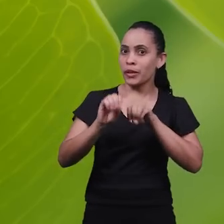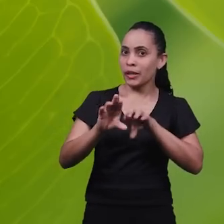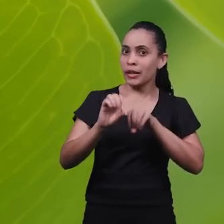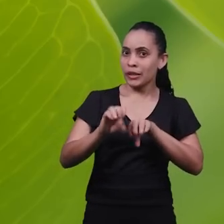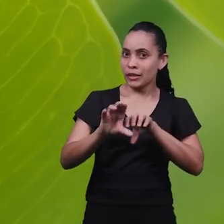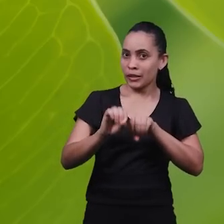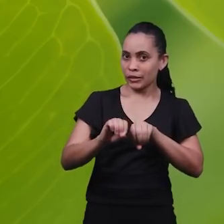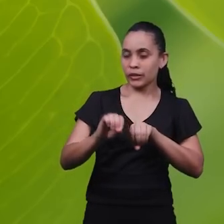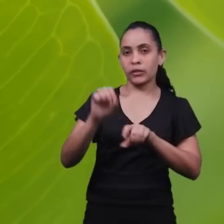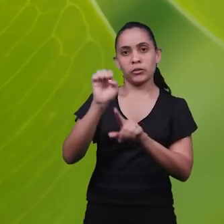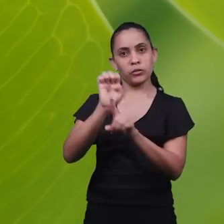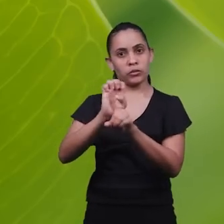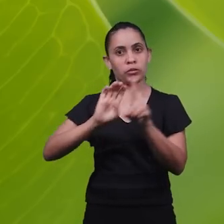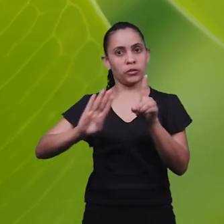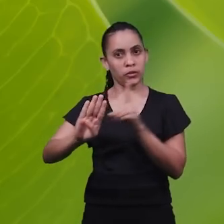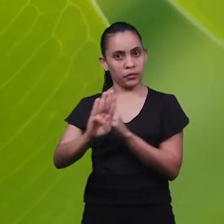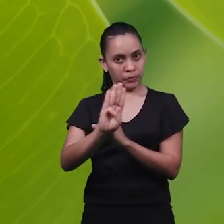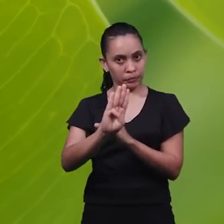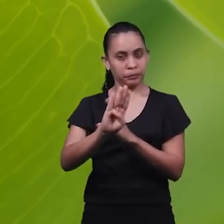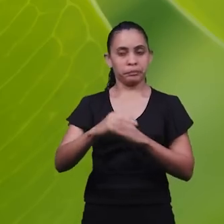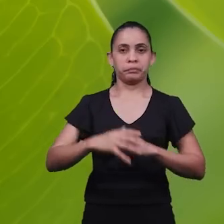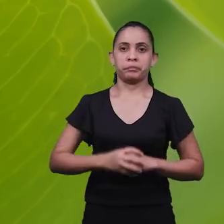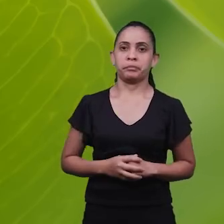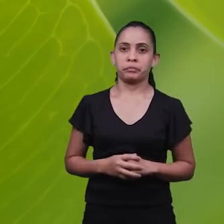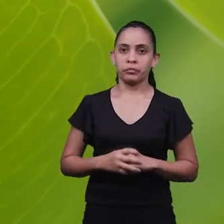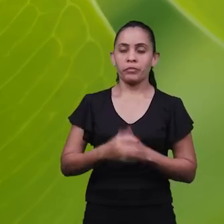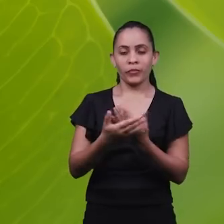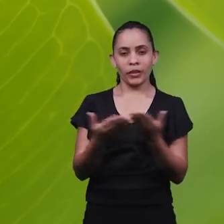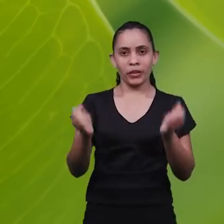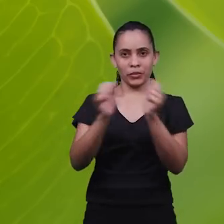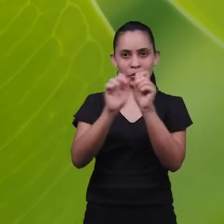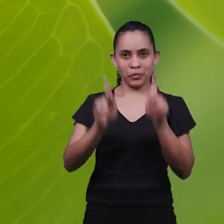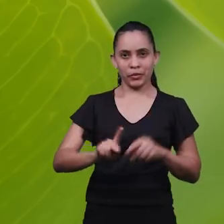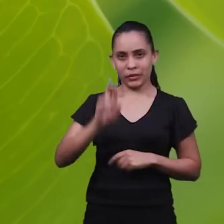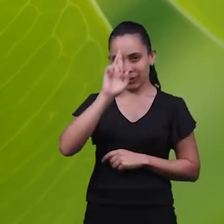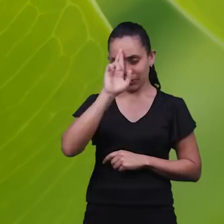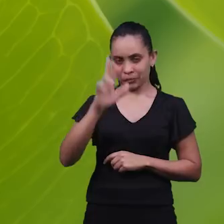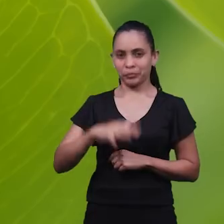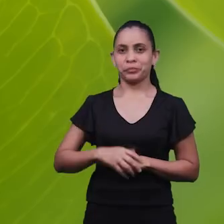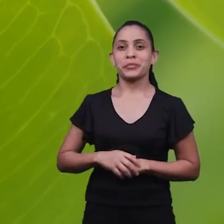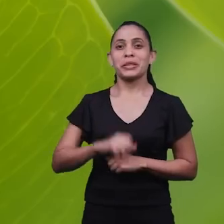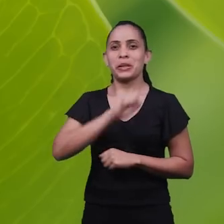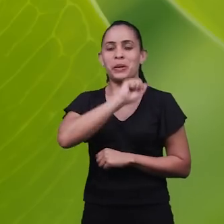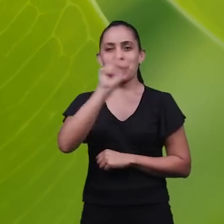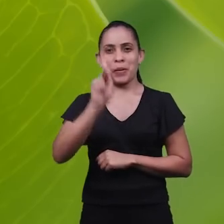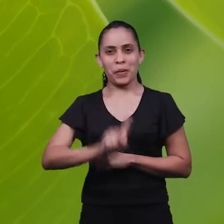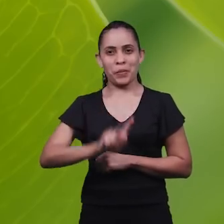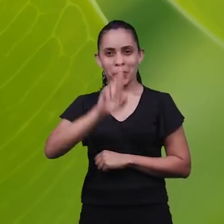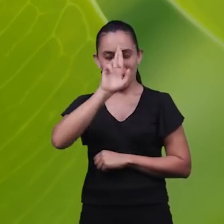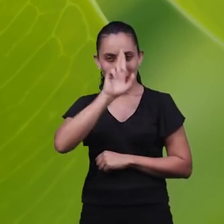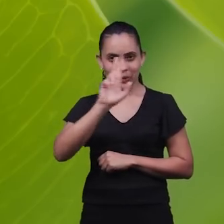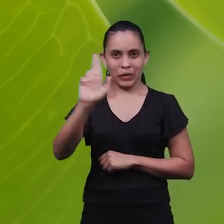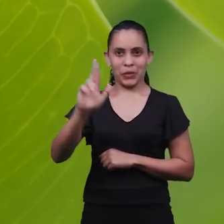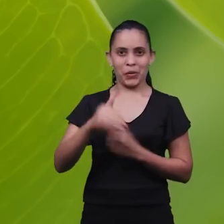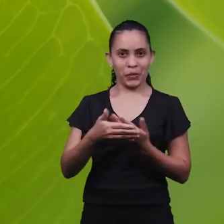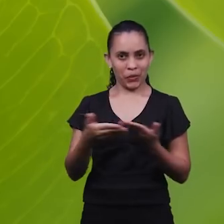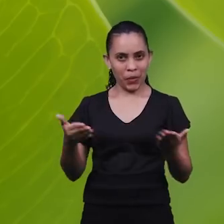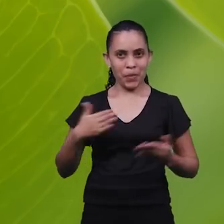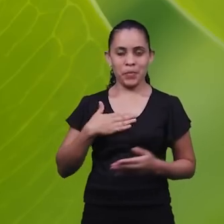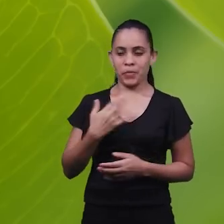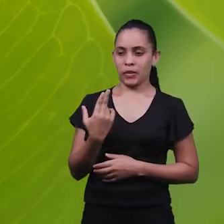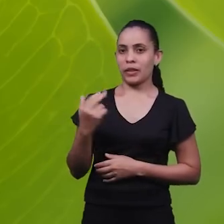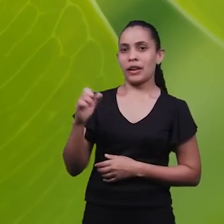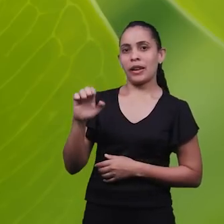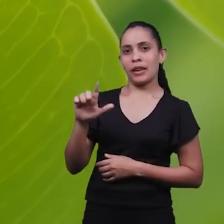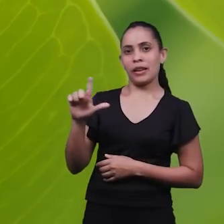são transmitidos nas escolas bíblicas dominicais. A todos a paz do Senhor. A paz do Senhor, irmãos. Meu